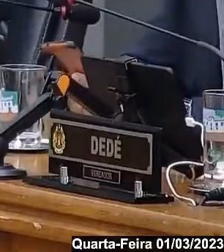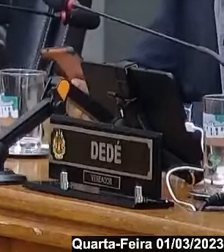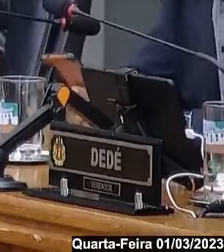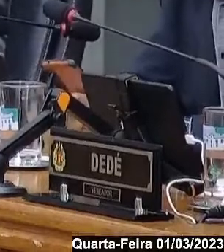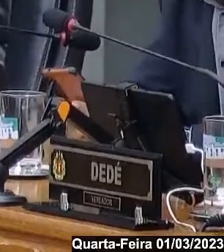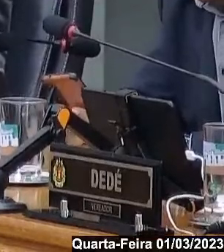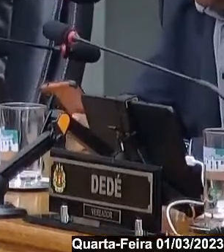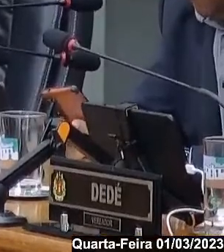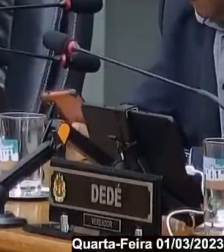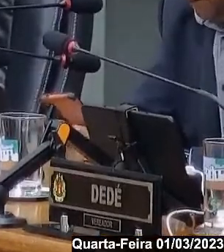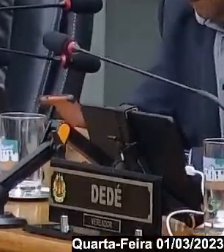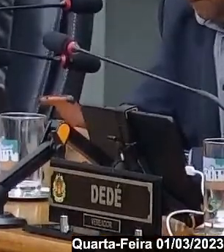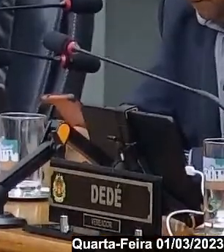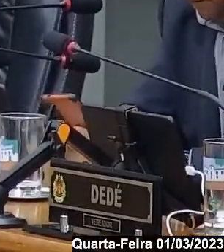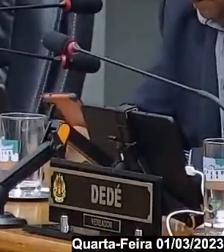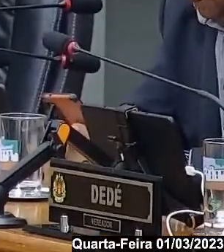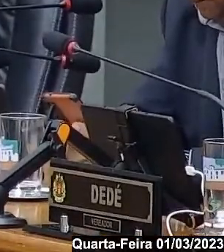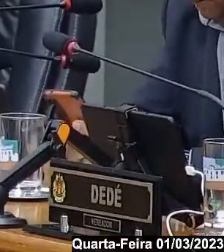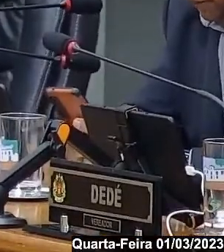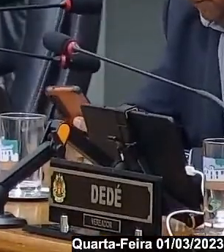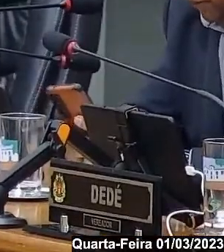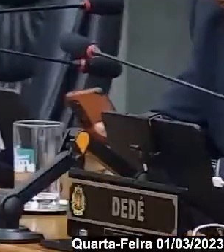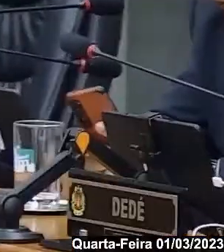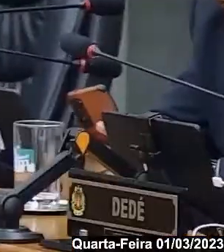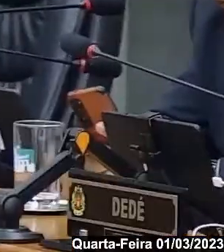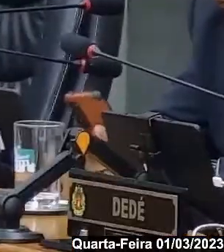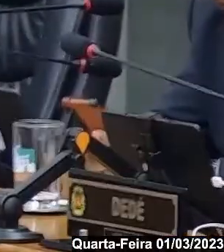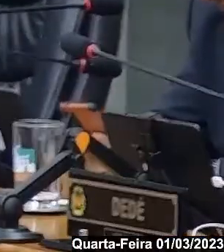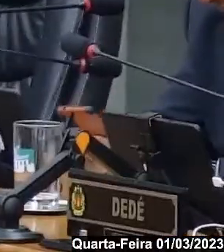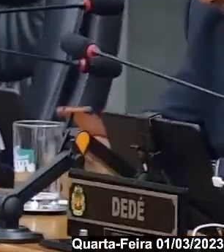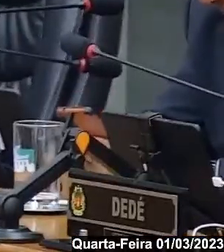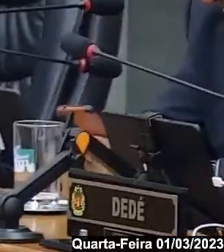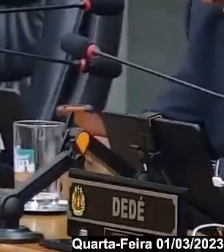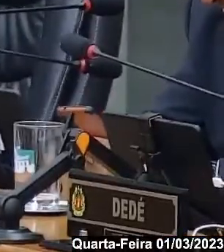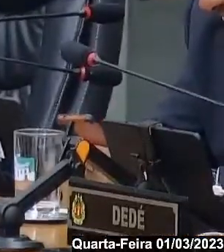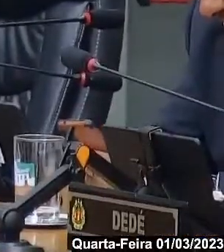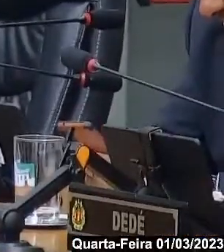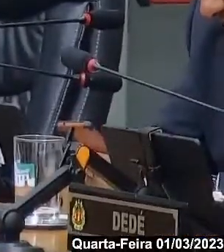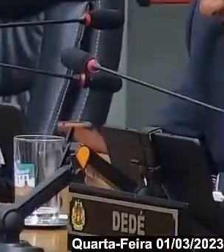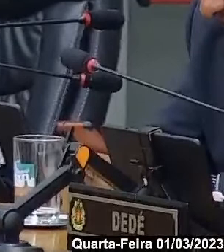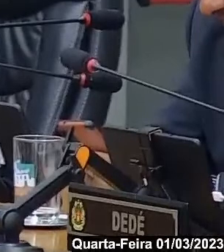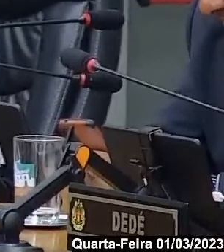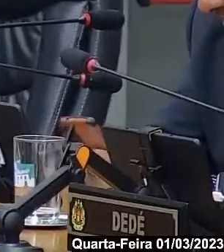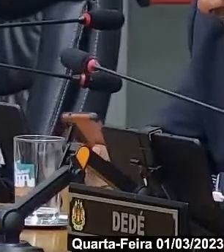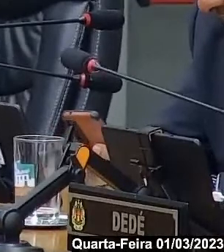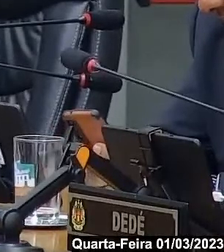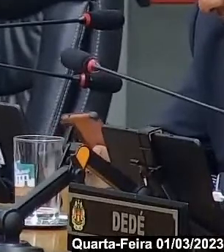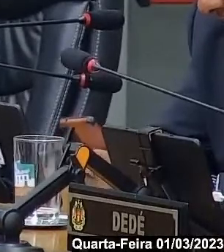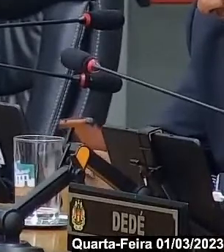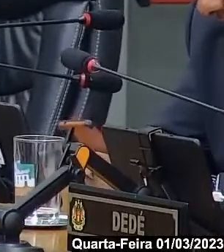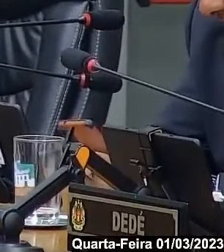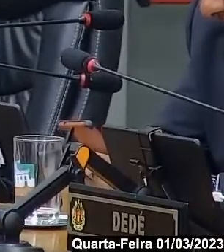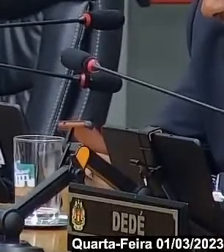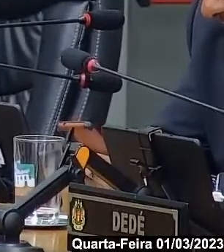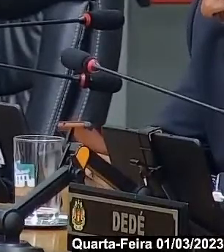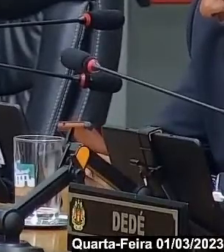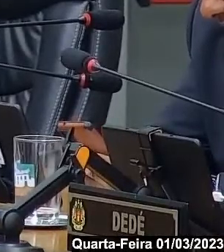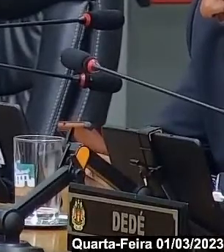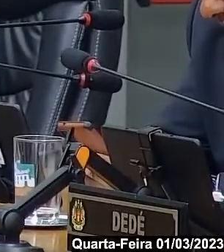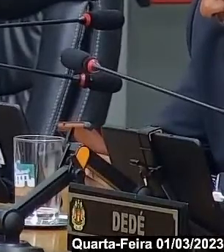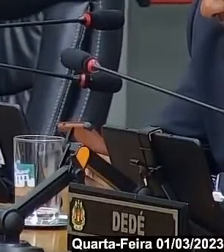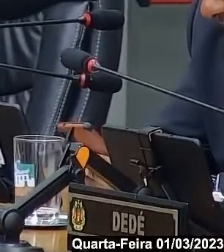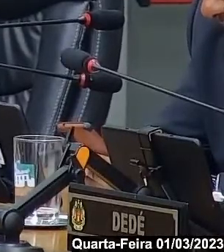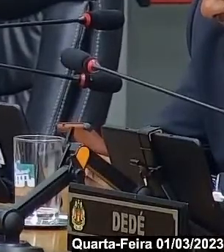eu não ia falar, não, né, mas quero aqui, nessa manhã, não, nessa tarde já, parabenizar aqui os nossos